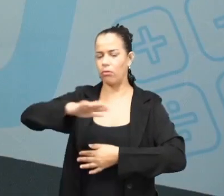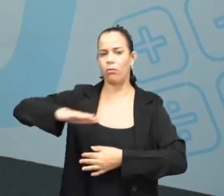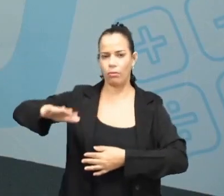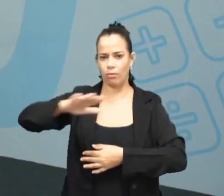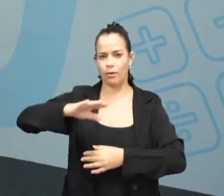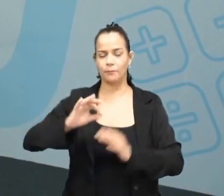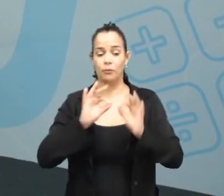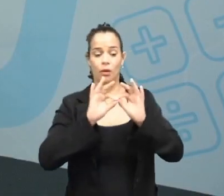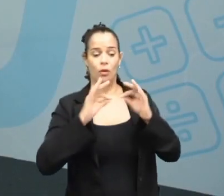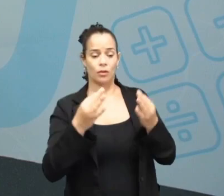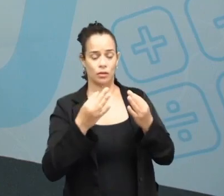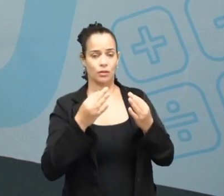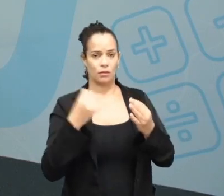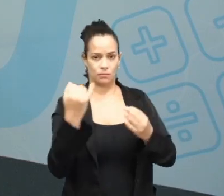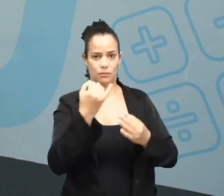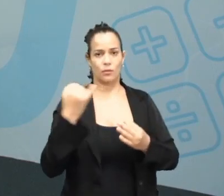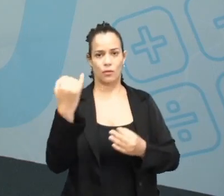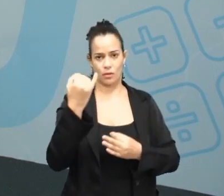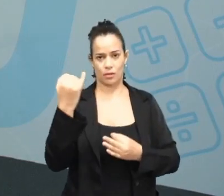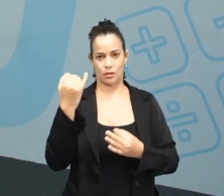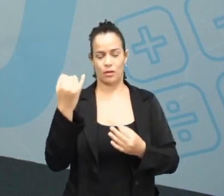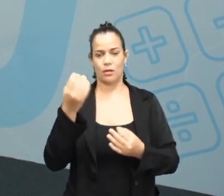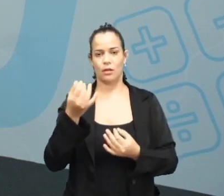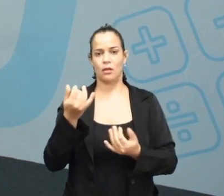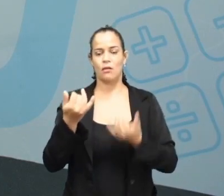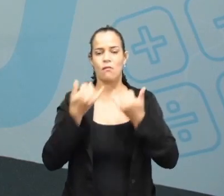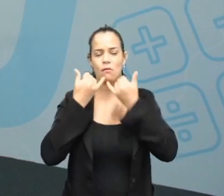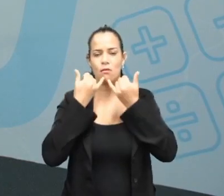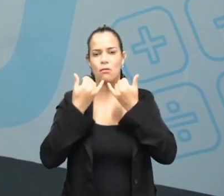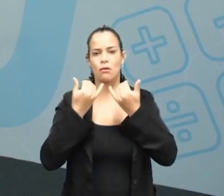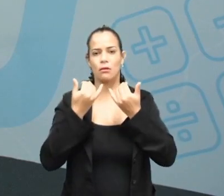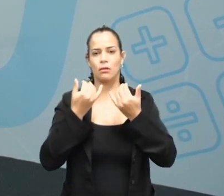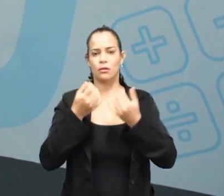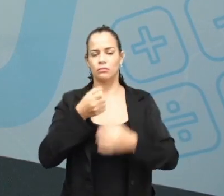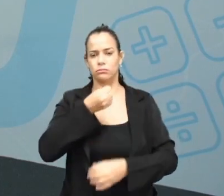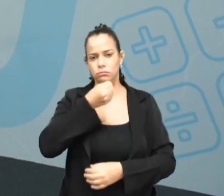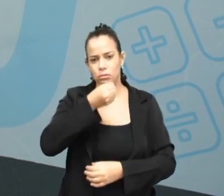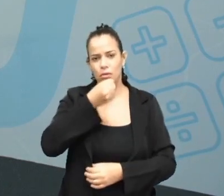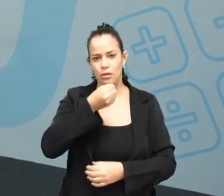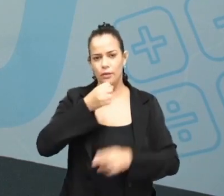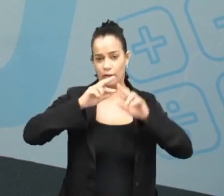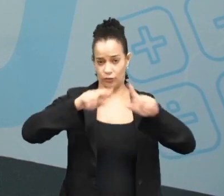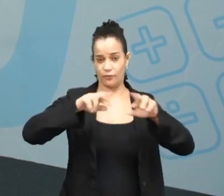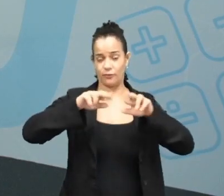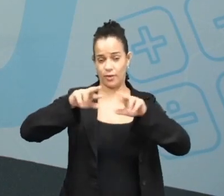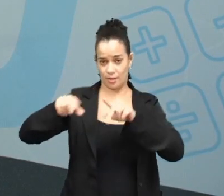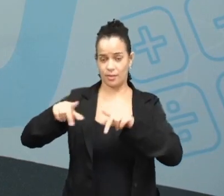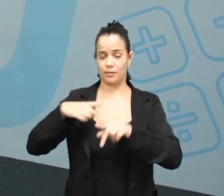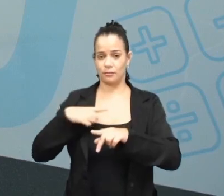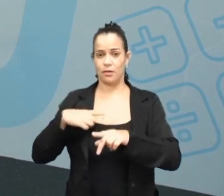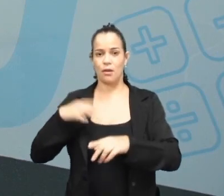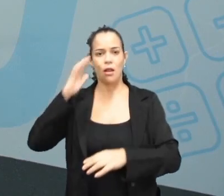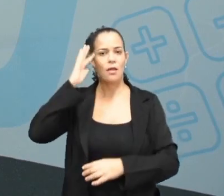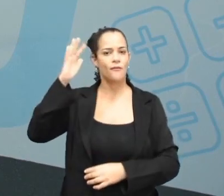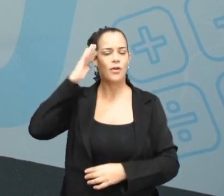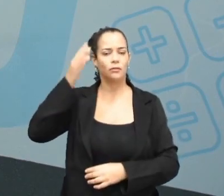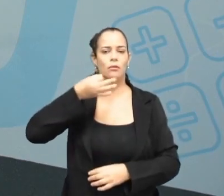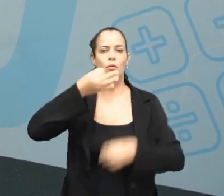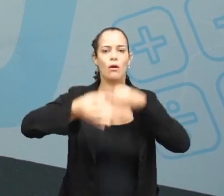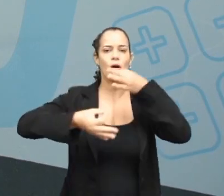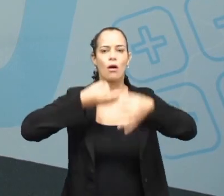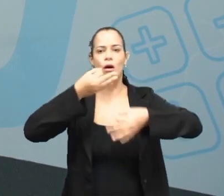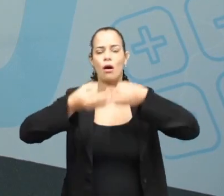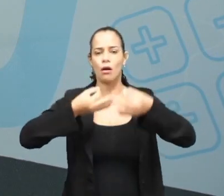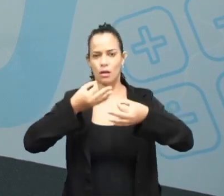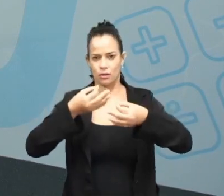Um detalhe importante, pessoal, da notícia para a reportagem é que a reportagem ela pode trazer até reflexões críticas a